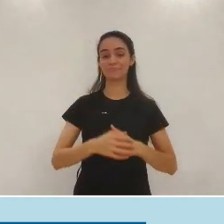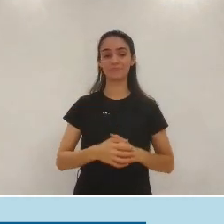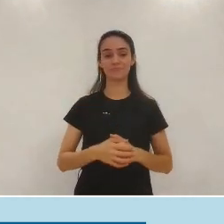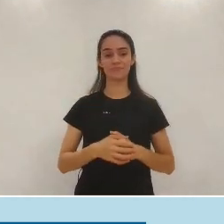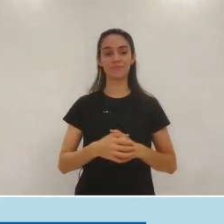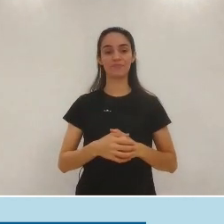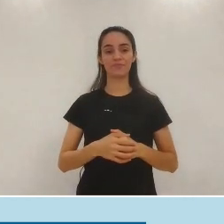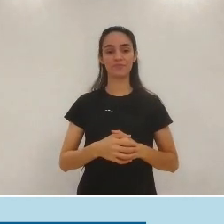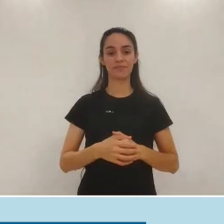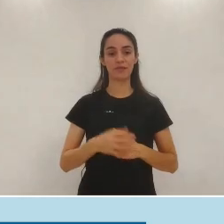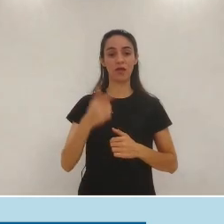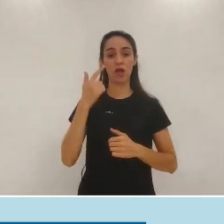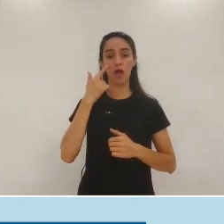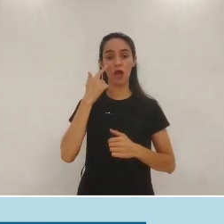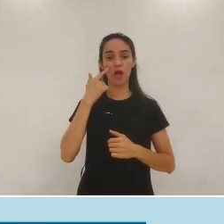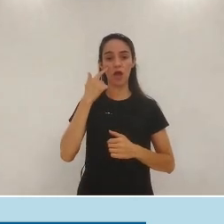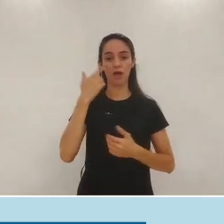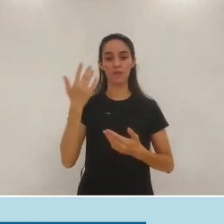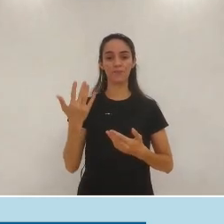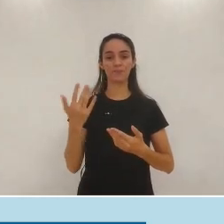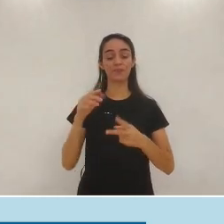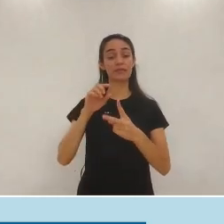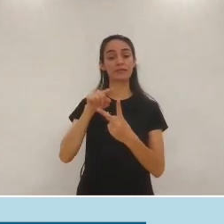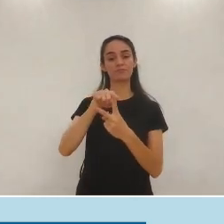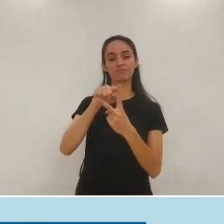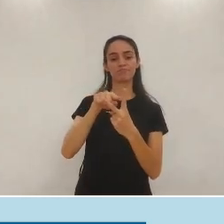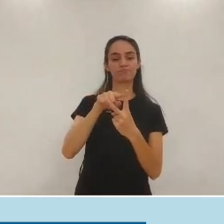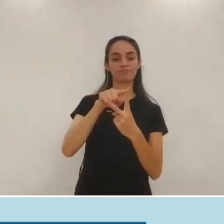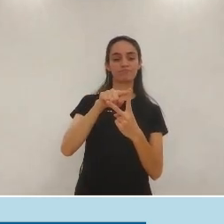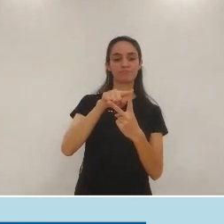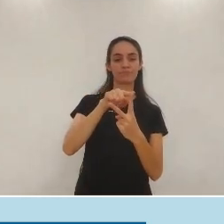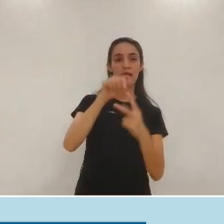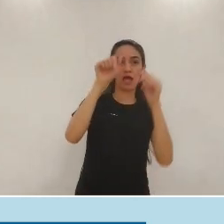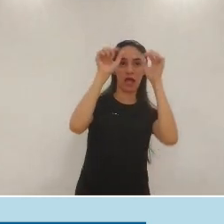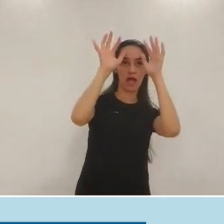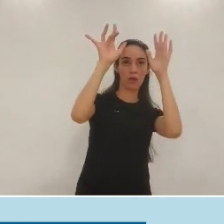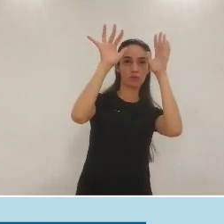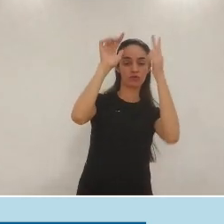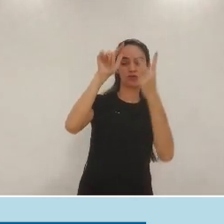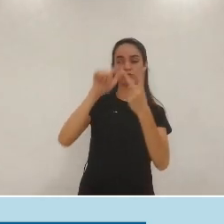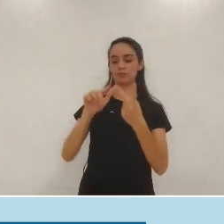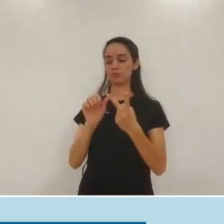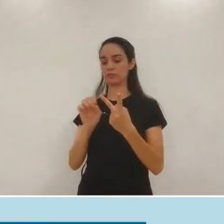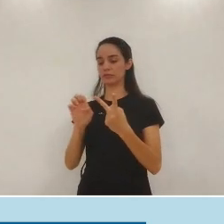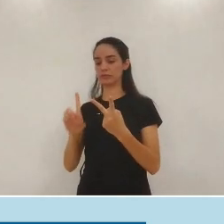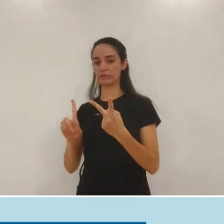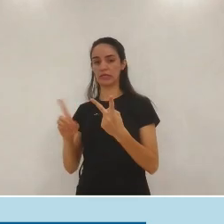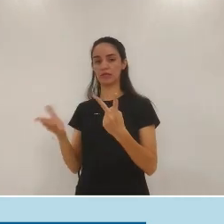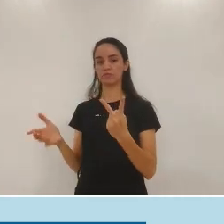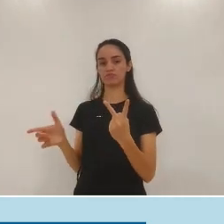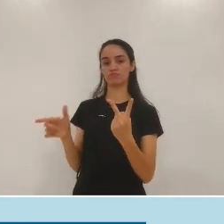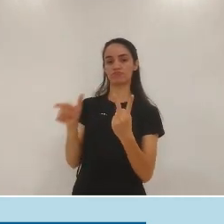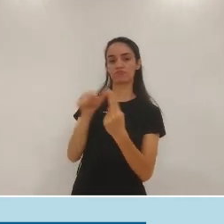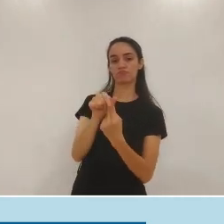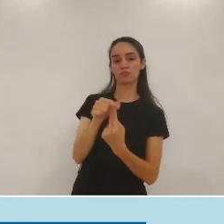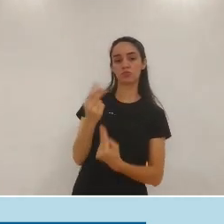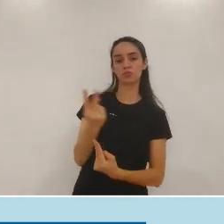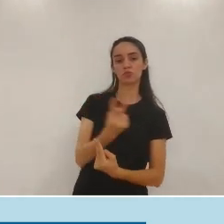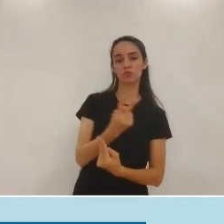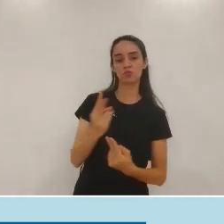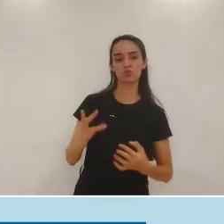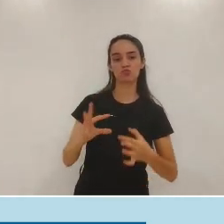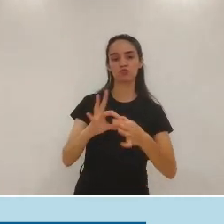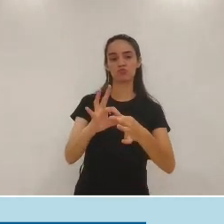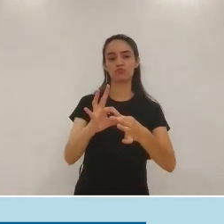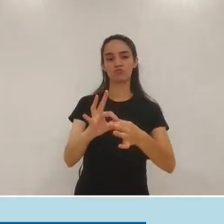a sobreposição entre os sintomas, o autismo e a síndrome de Ehlers-Danlos. A síndrome de Ehlers-Danlos, ela pode